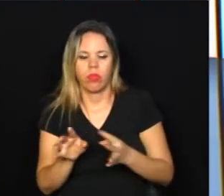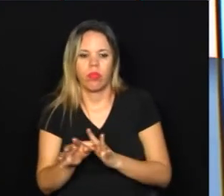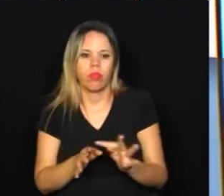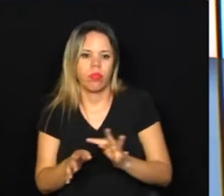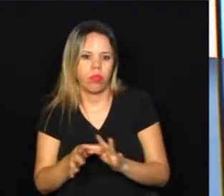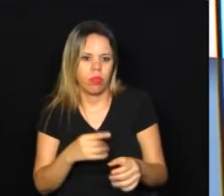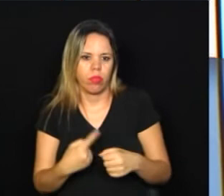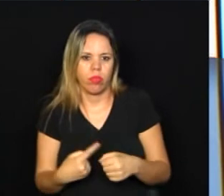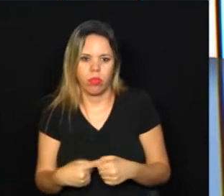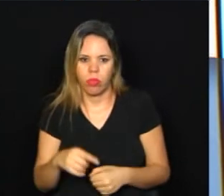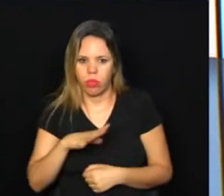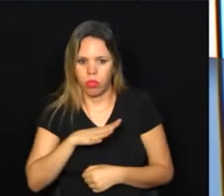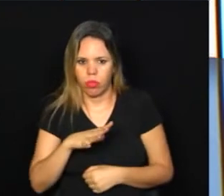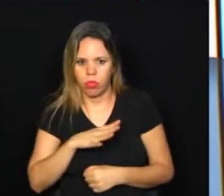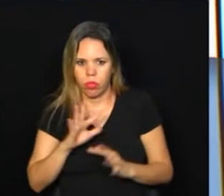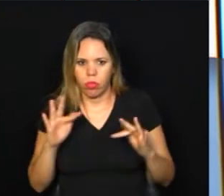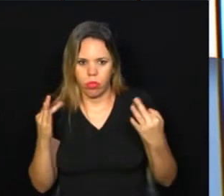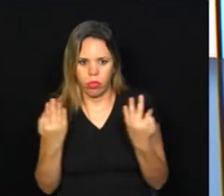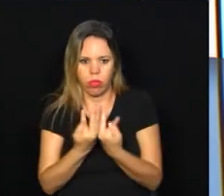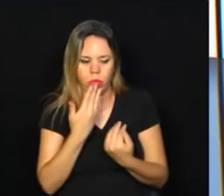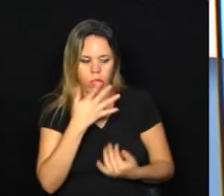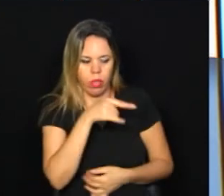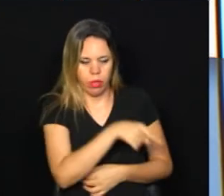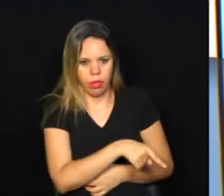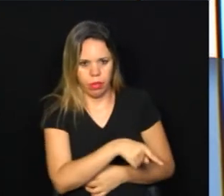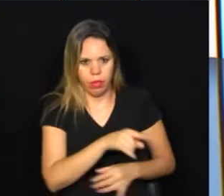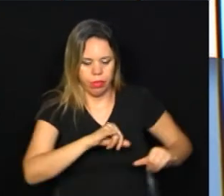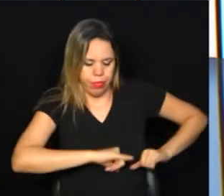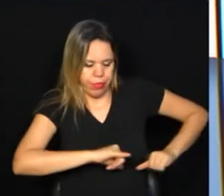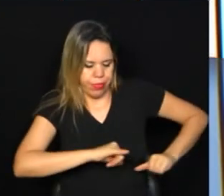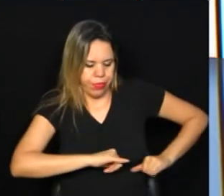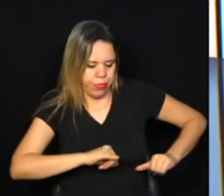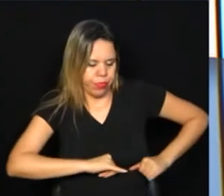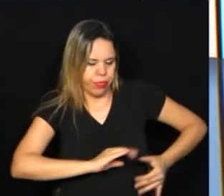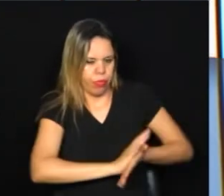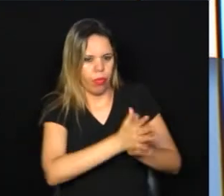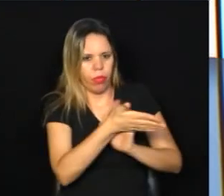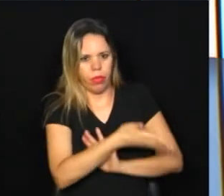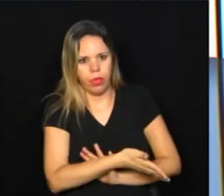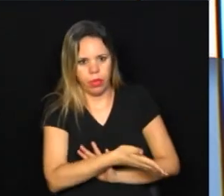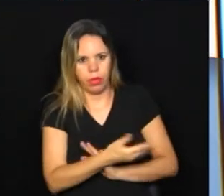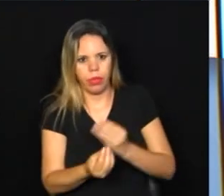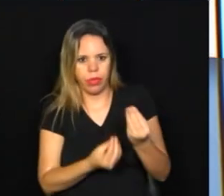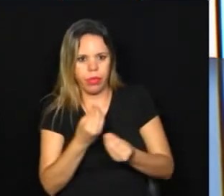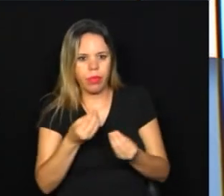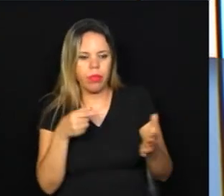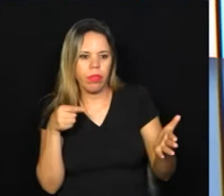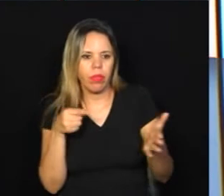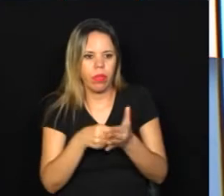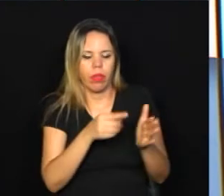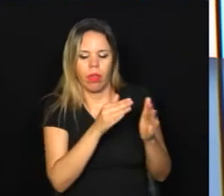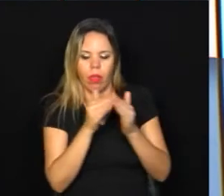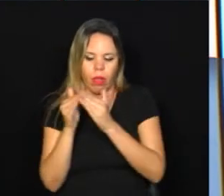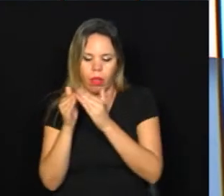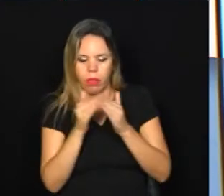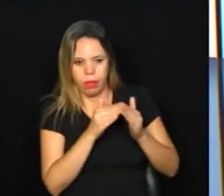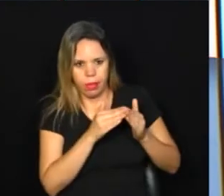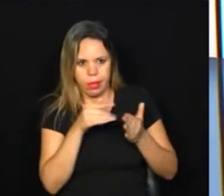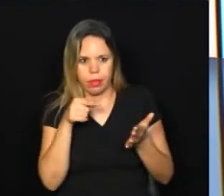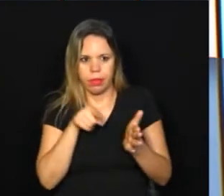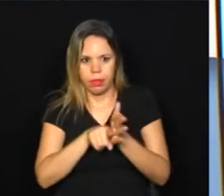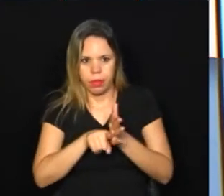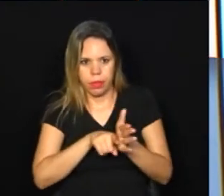socioassistencial do município à família da criança que estava sofrendo maus tratos, conforme denúncias de vizinhos. Então, de